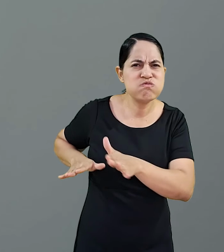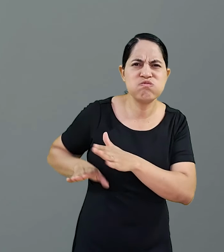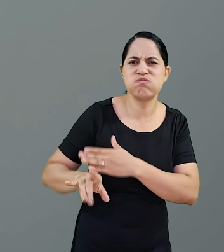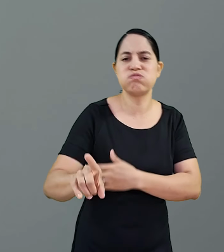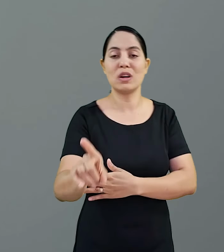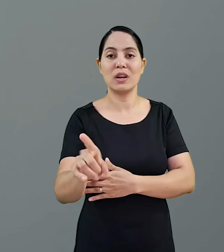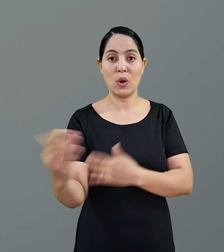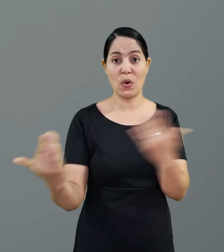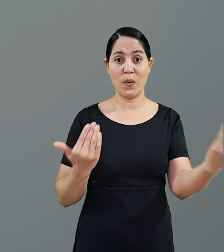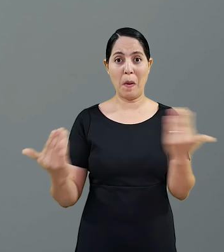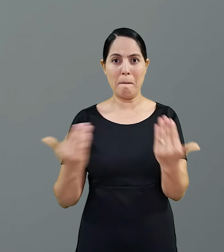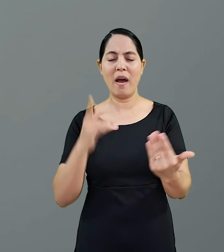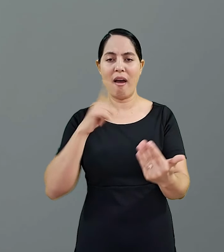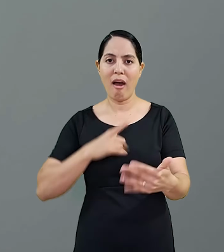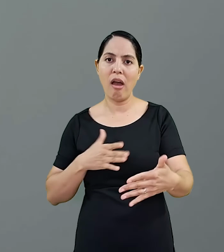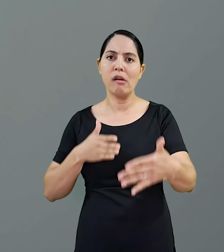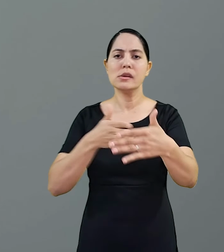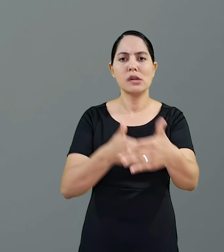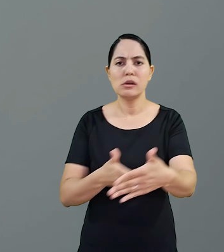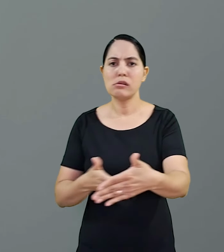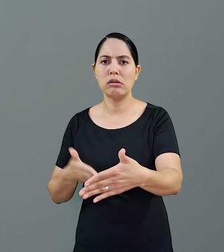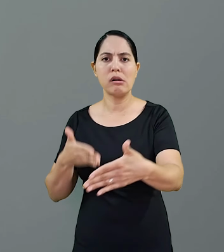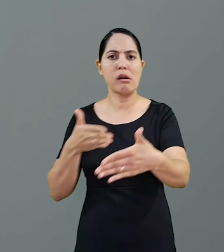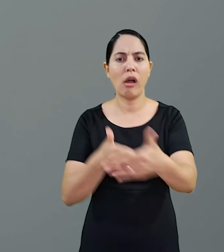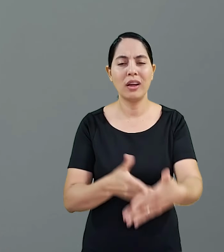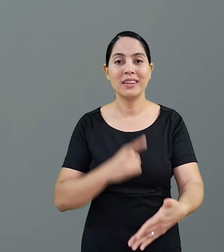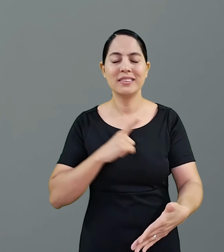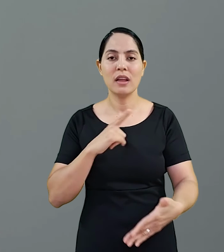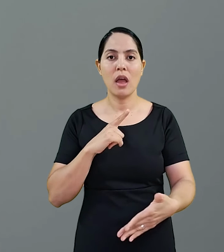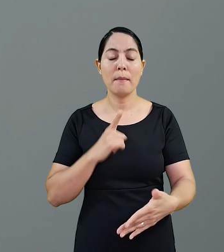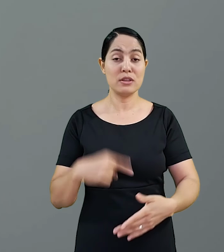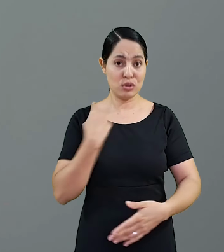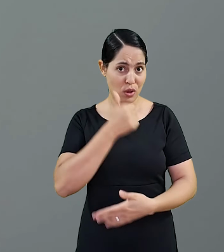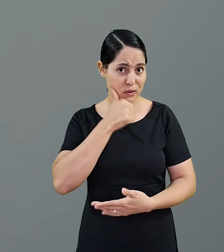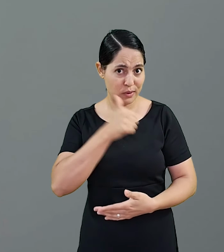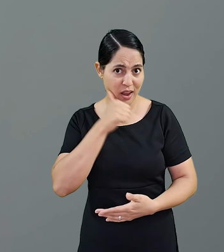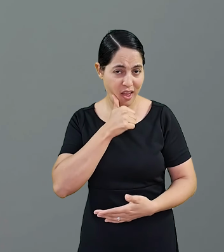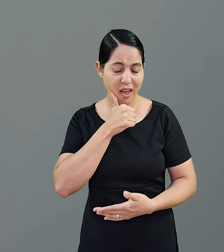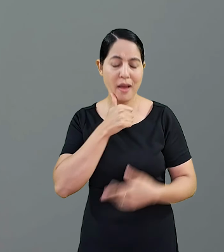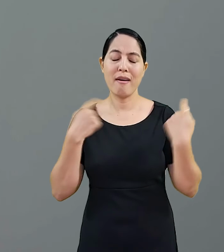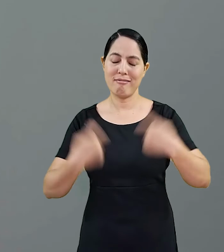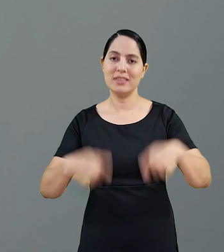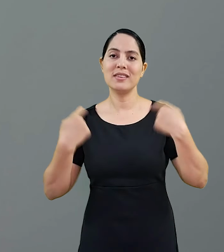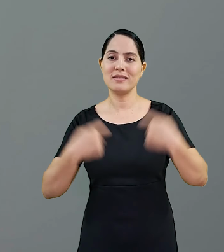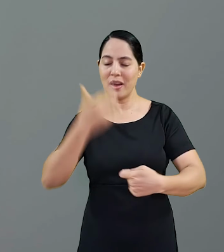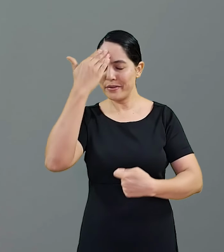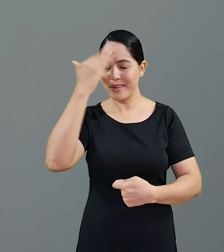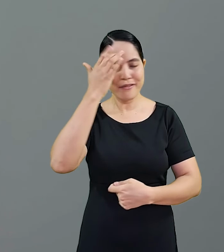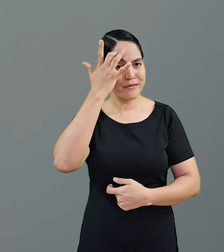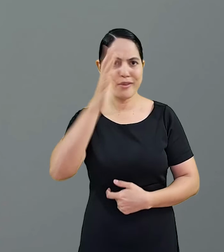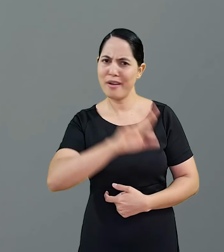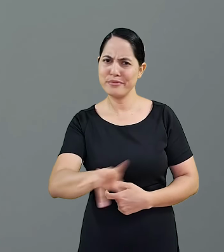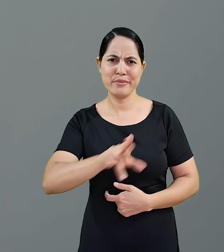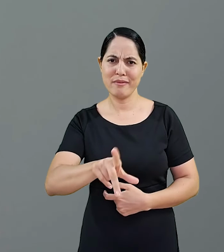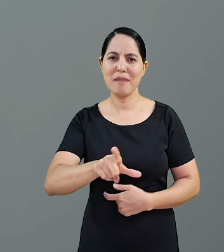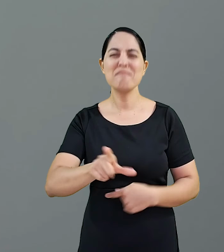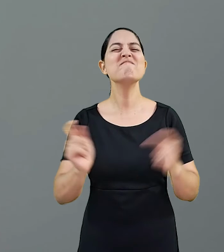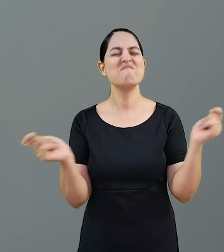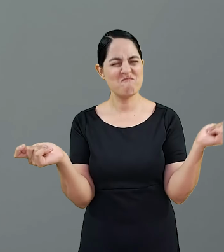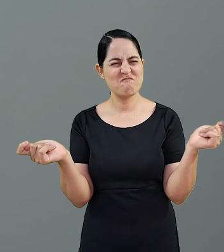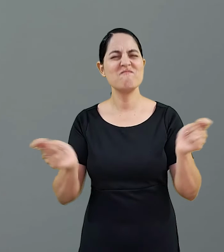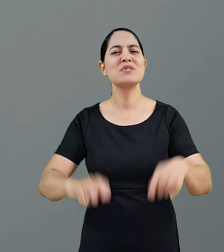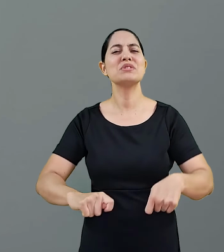com obstáculos. Então, a mulher precisa entender esse caminho, tá, Denis? Precisa entender que não é fácil, mas que é possível.